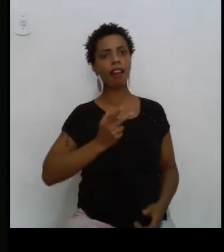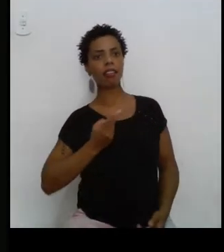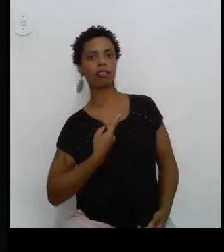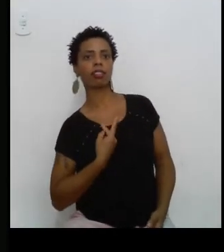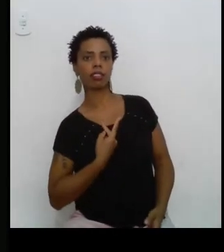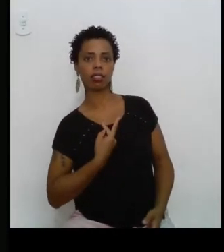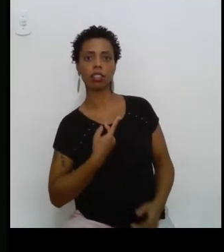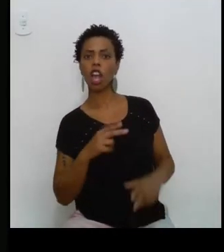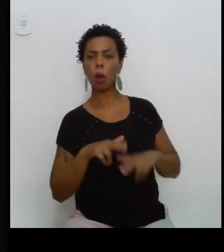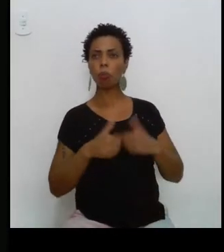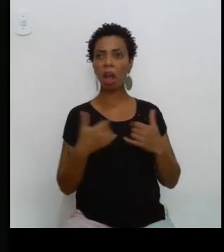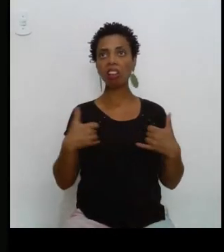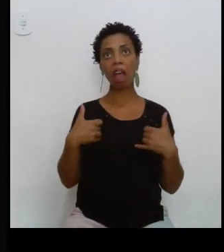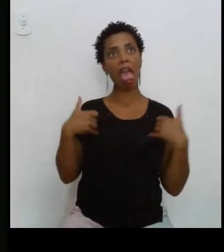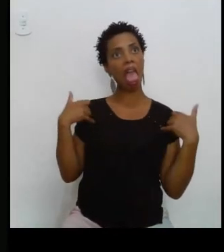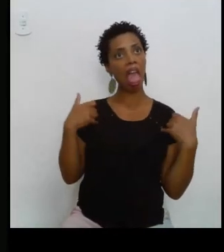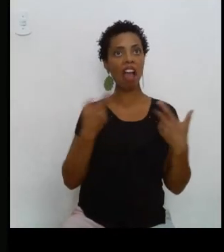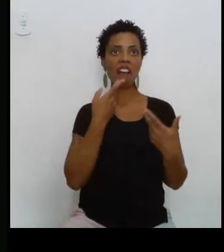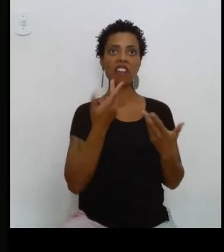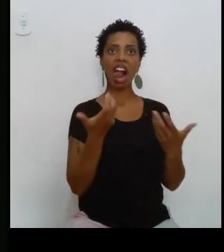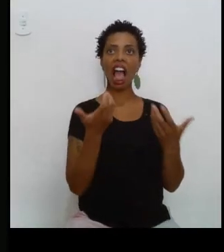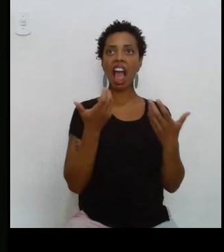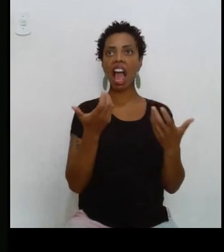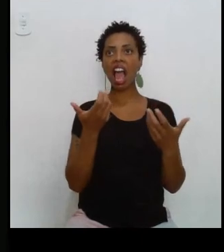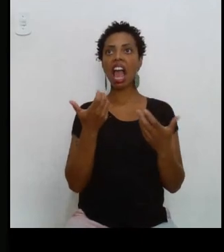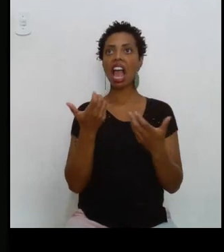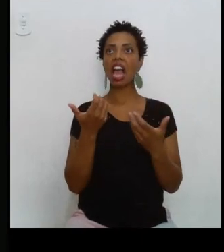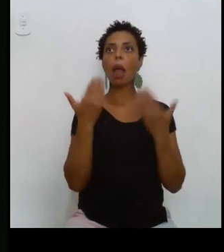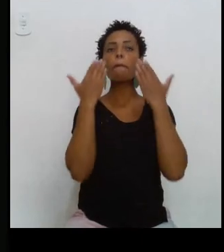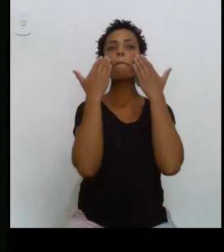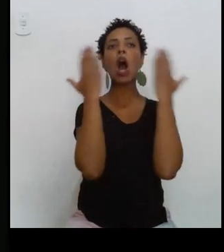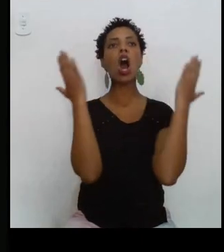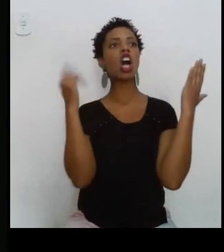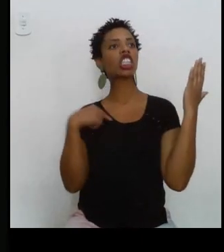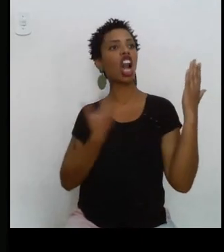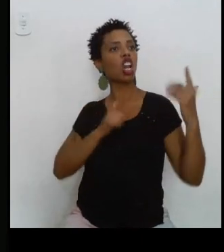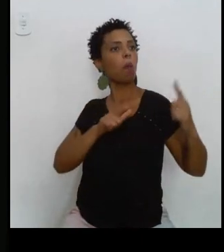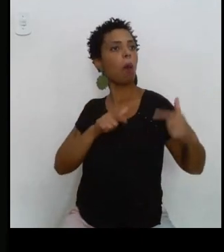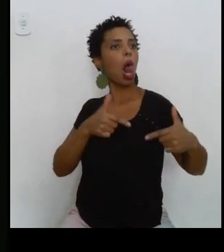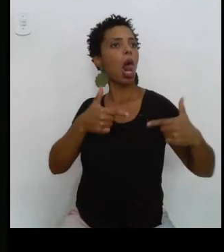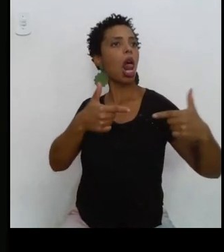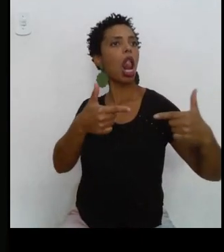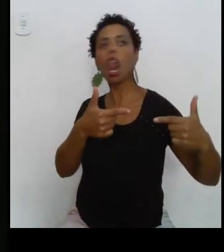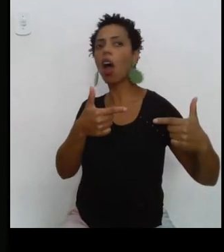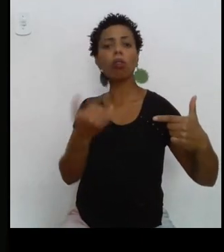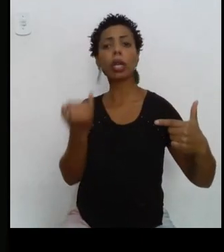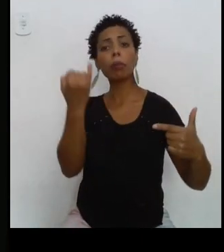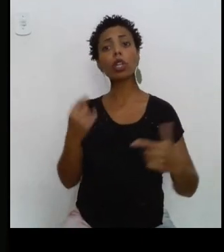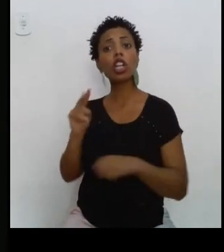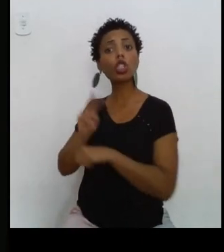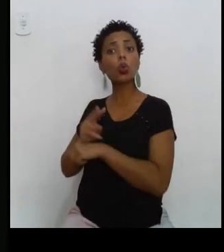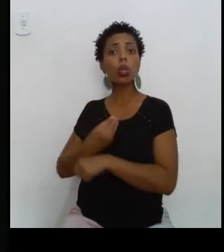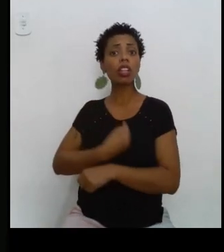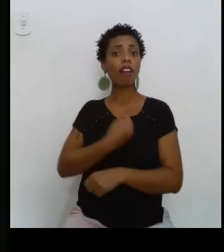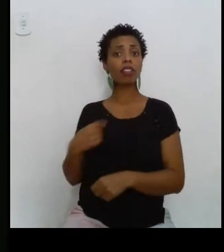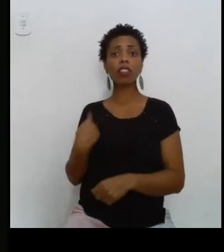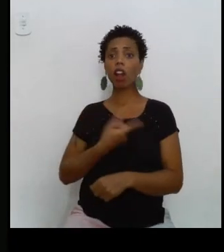ego Urbano que se preocupa mais em construir uma imagem combativo do que garantir a vida na nossa espécie e